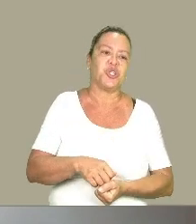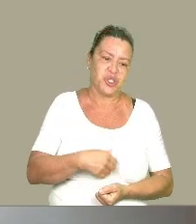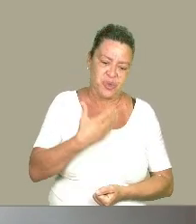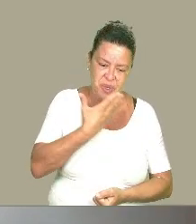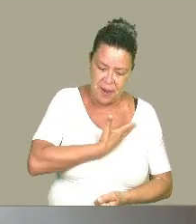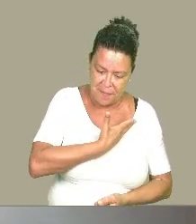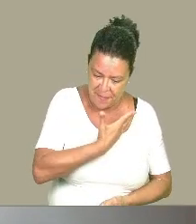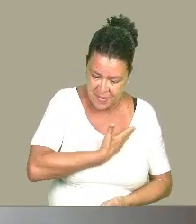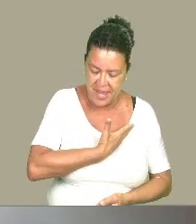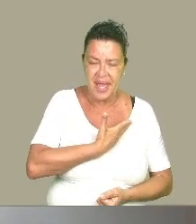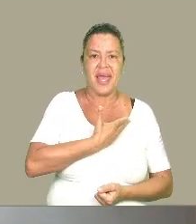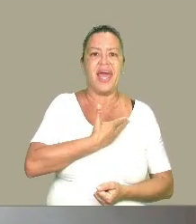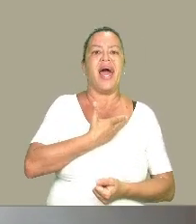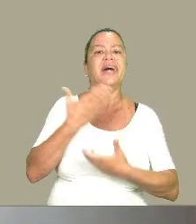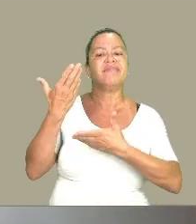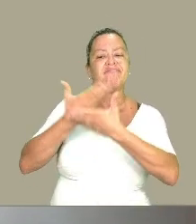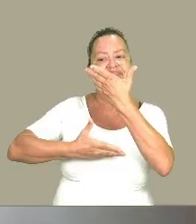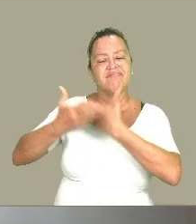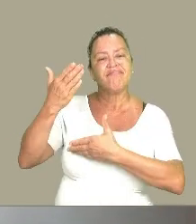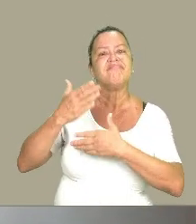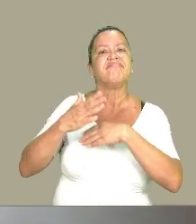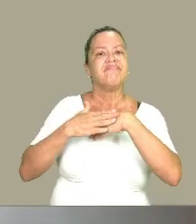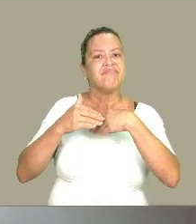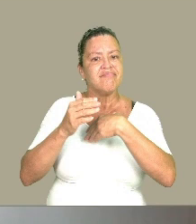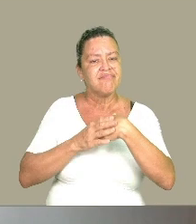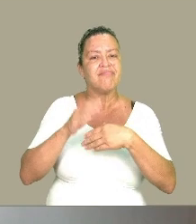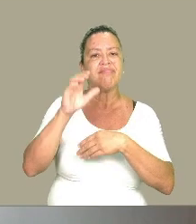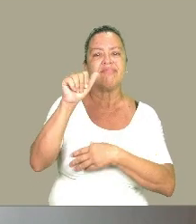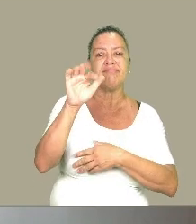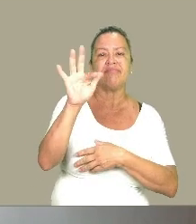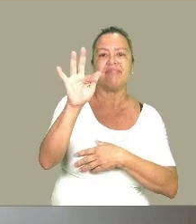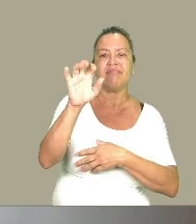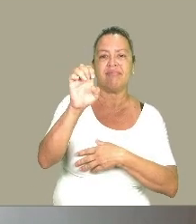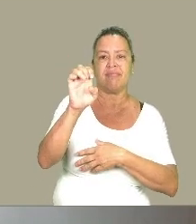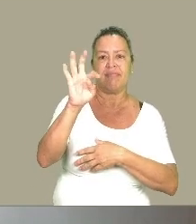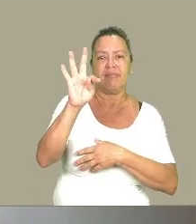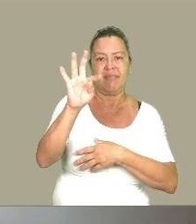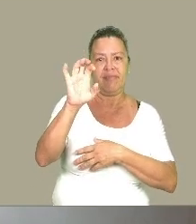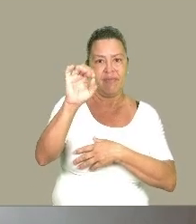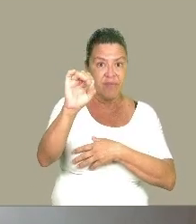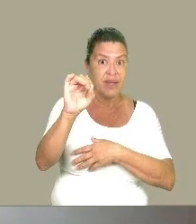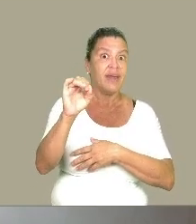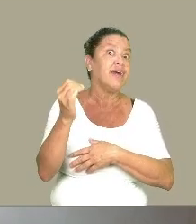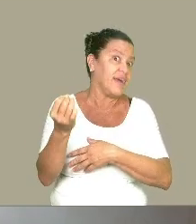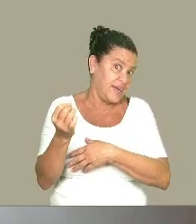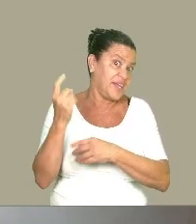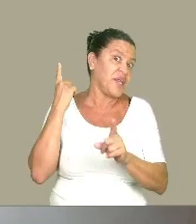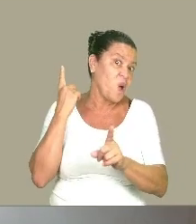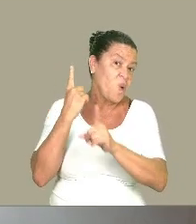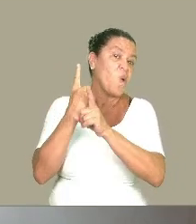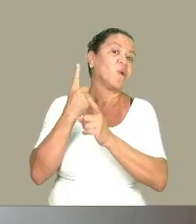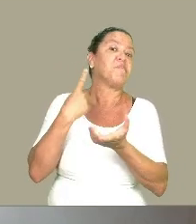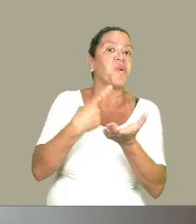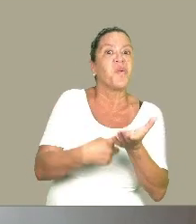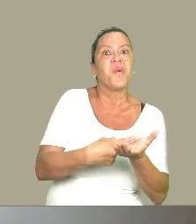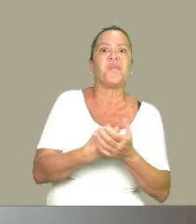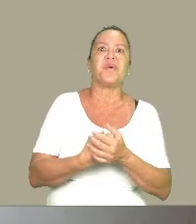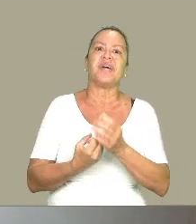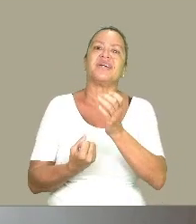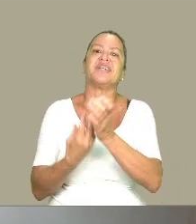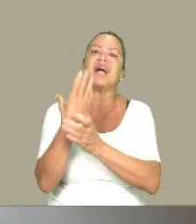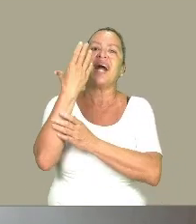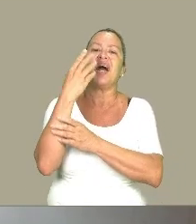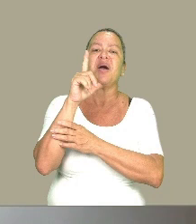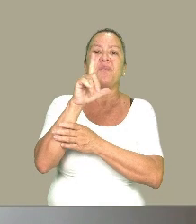amigos, né, que compartilham afetos e que vão se encontrar agora, né, para cumprir ali, para construir um